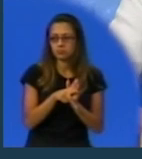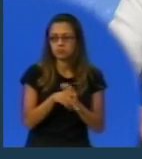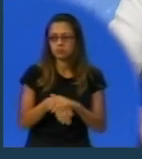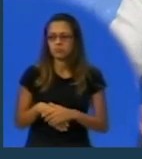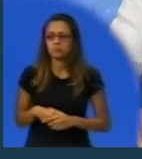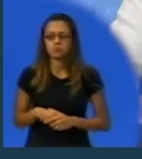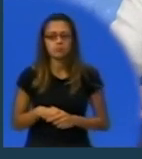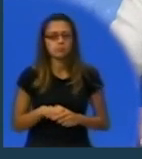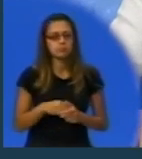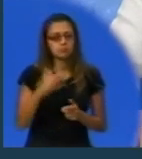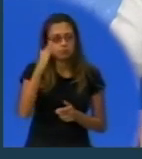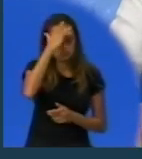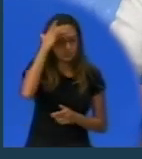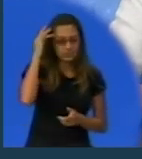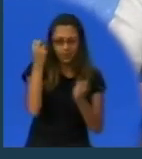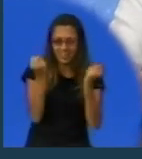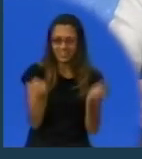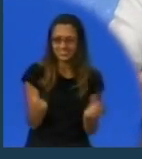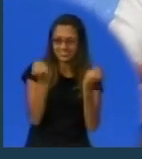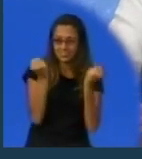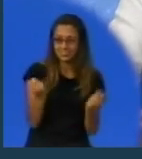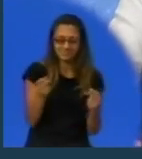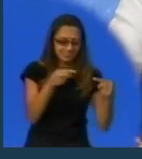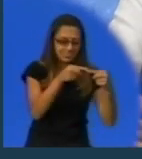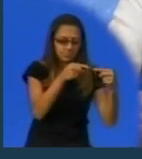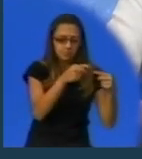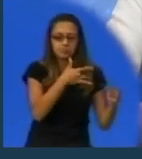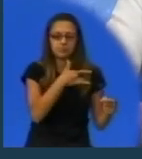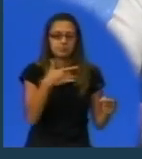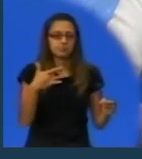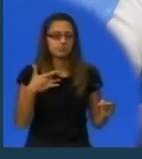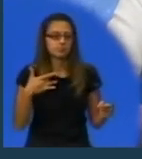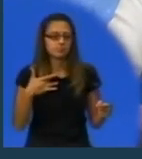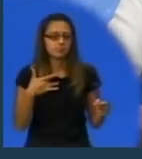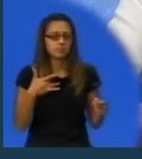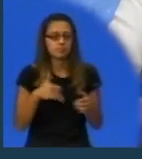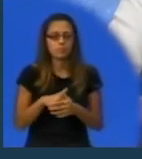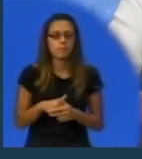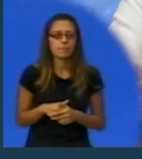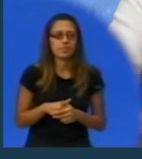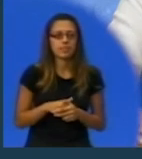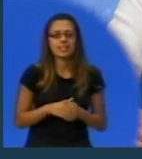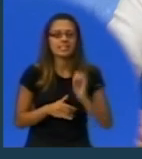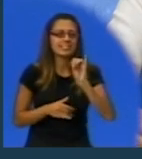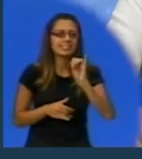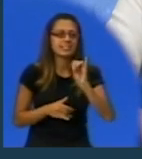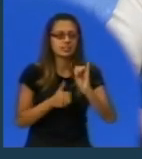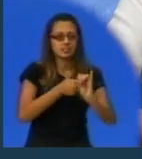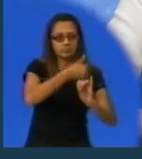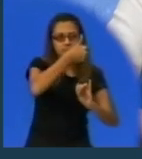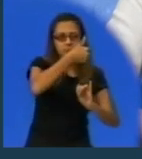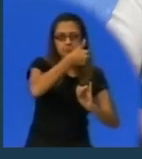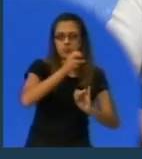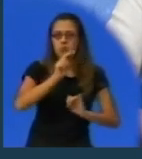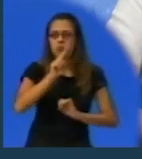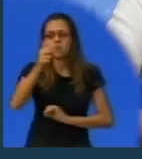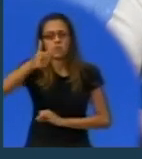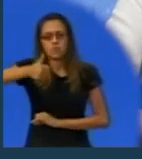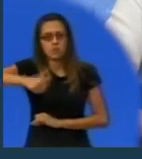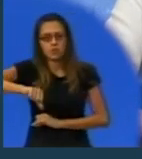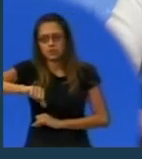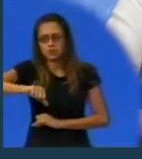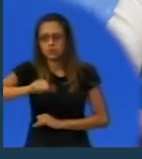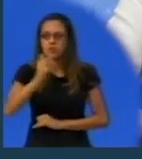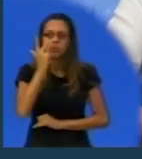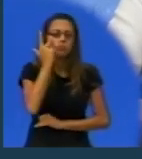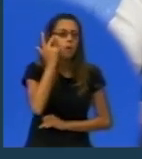uma relação com a área da saúde, que isso não é uma distribuição ligada a saudável ou não saudável. Não significa que o normal